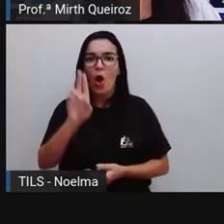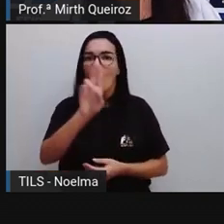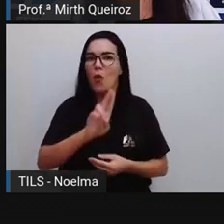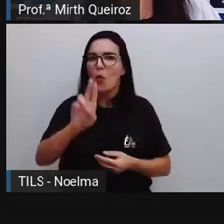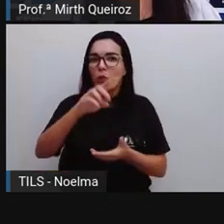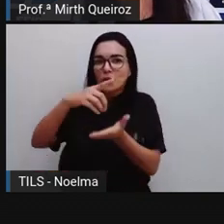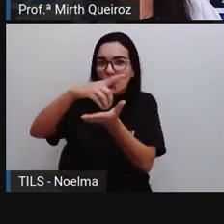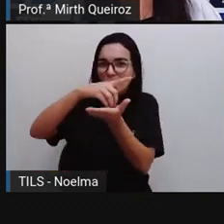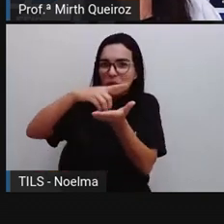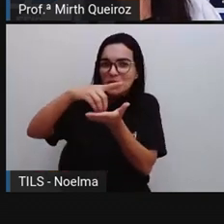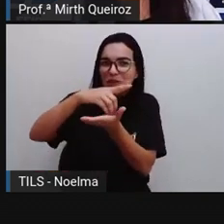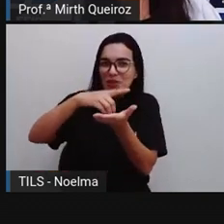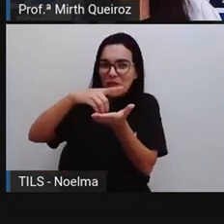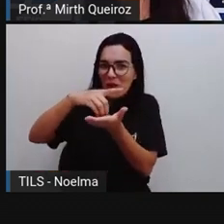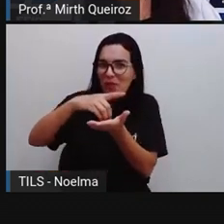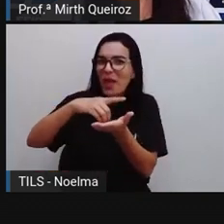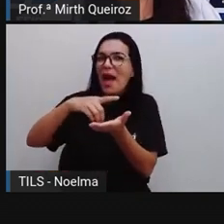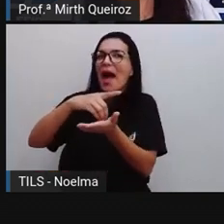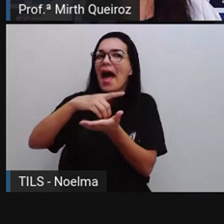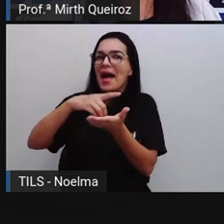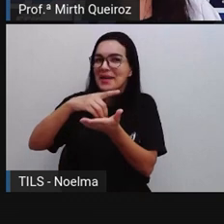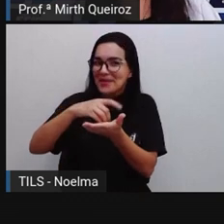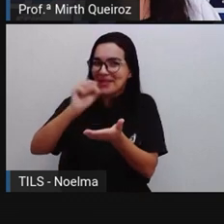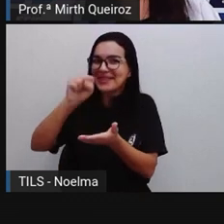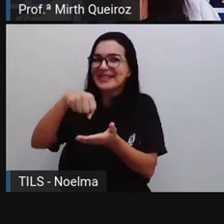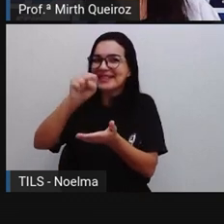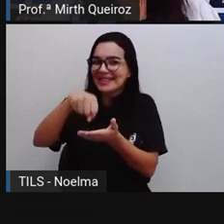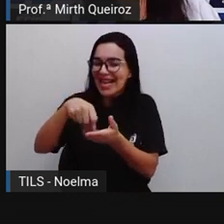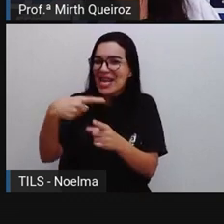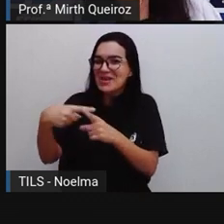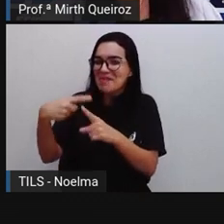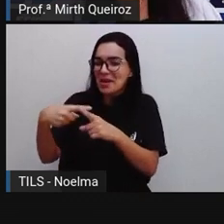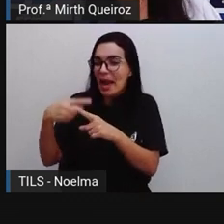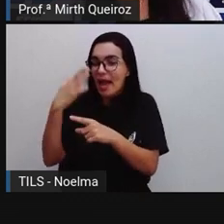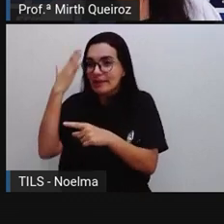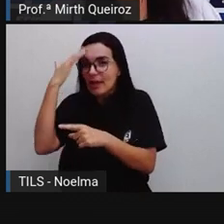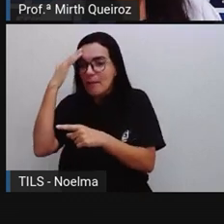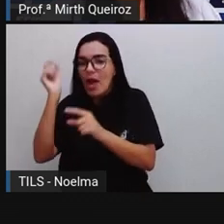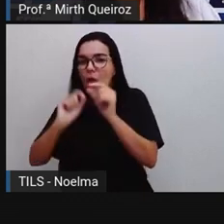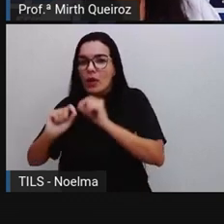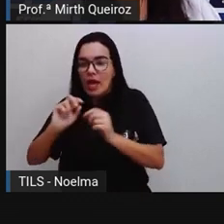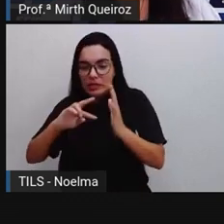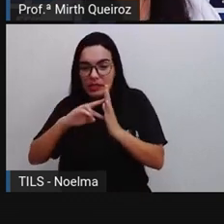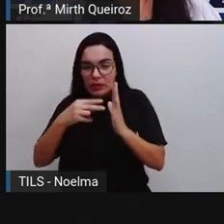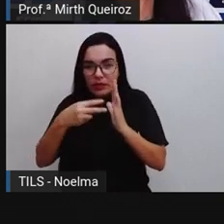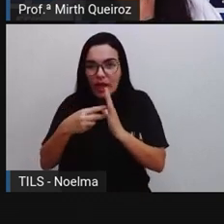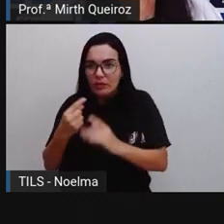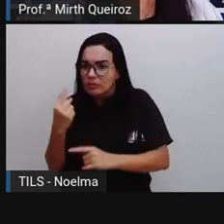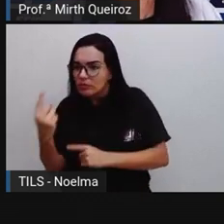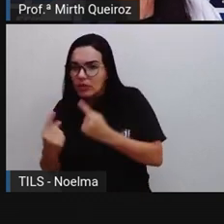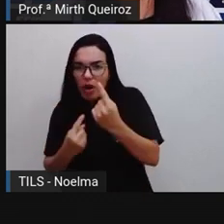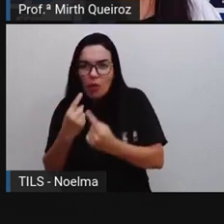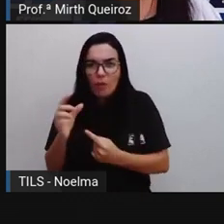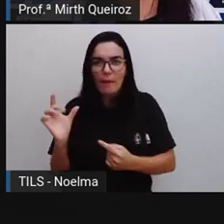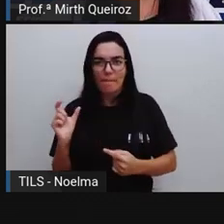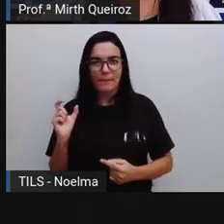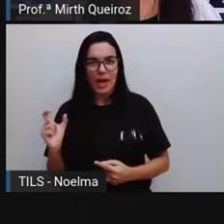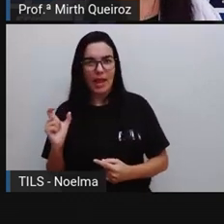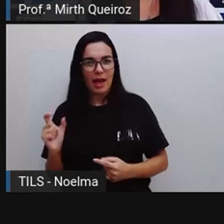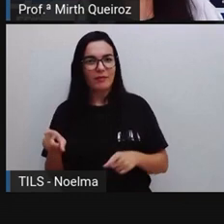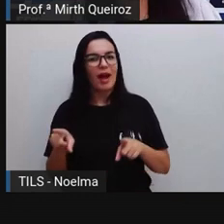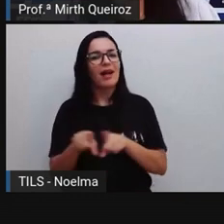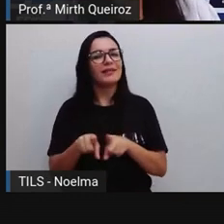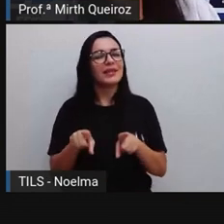dicionário, para que eles pudessem aí ver o significado de alguma palavra, né? E o uso